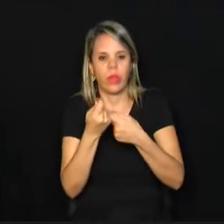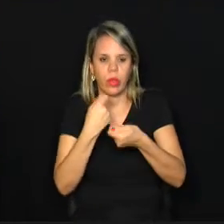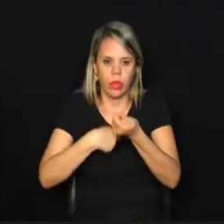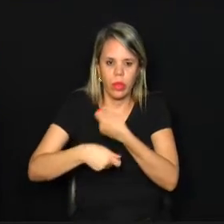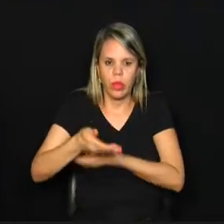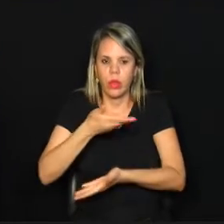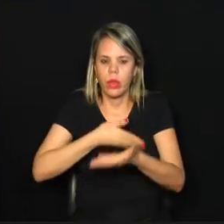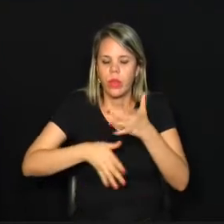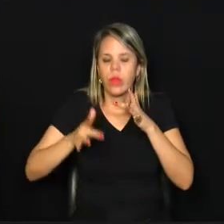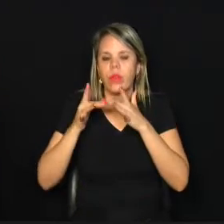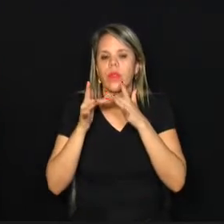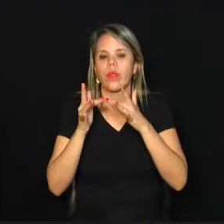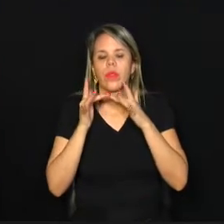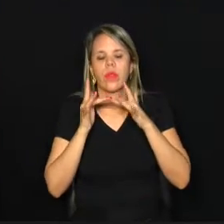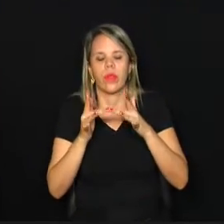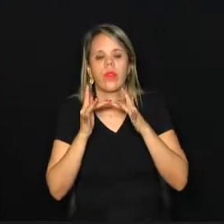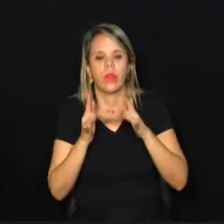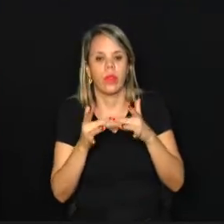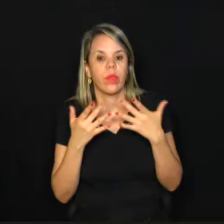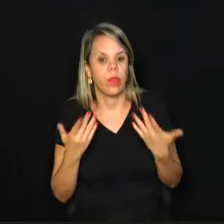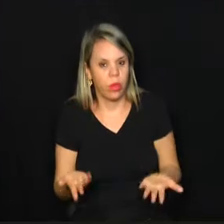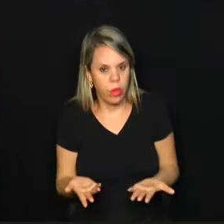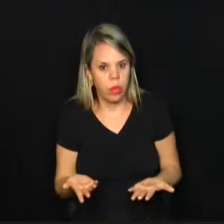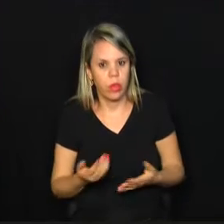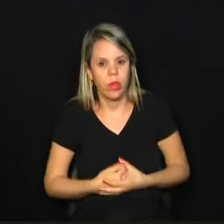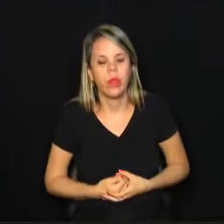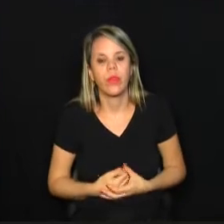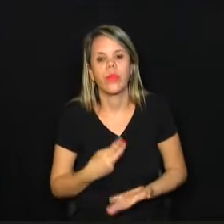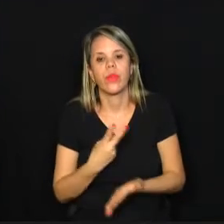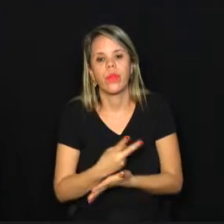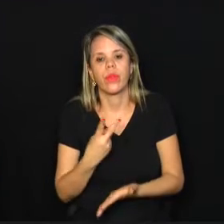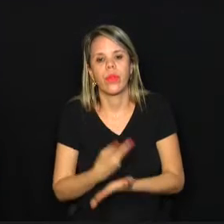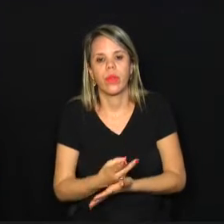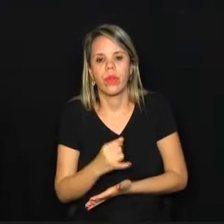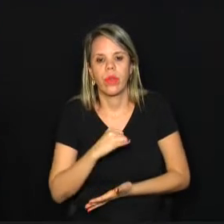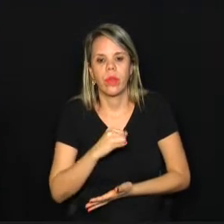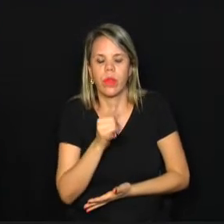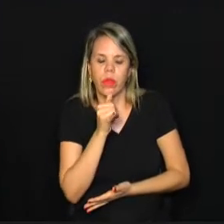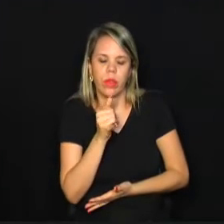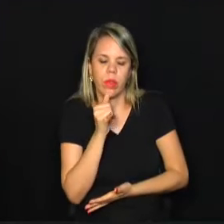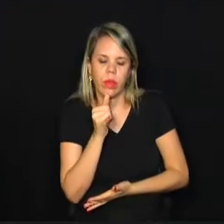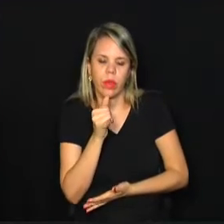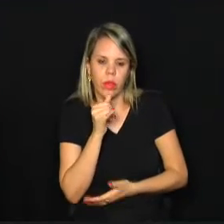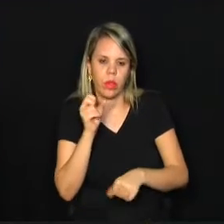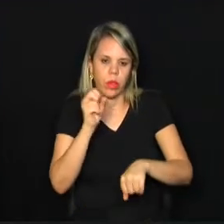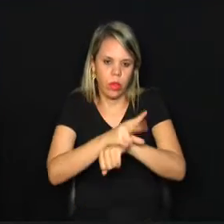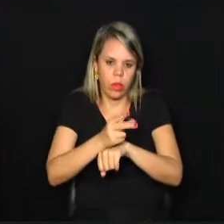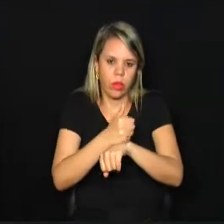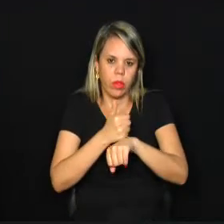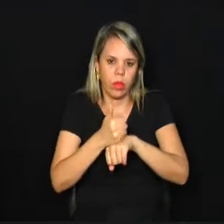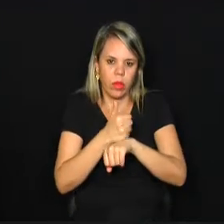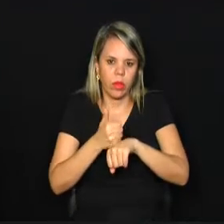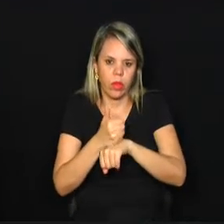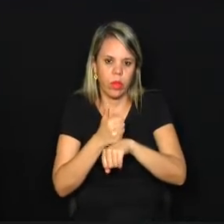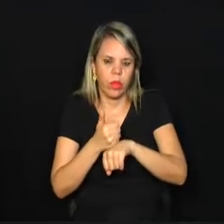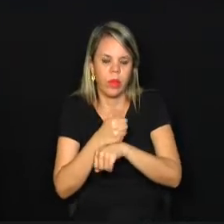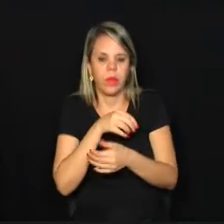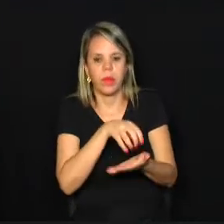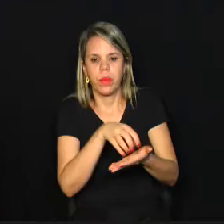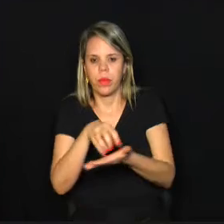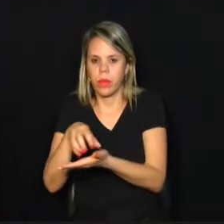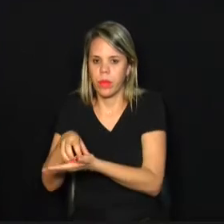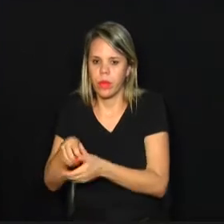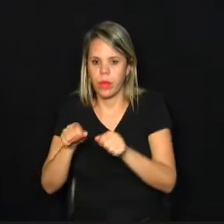integrada. Com isso, a gente estabeleceu os mesmos tipos de cargos e funções para as unidades que